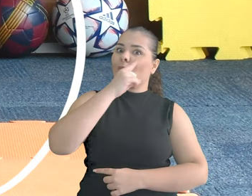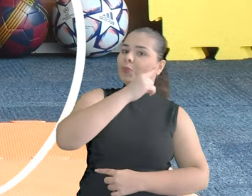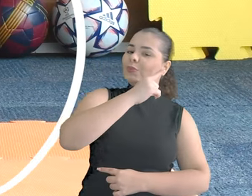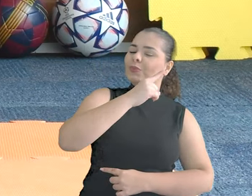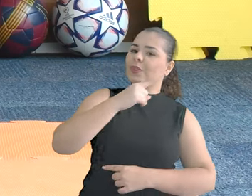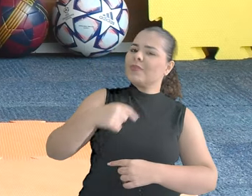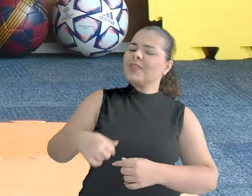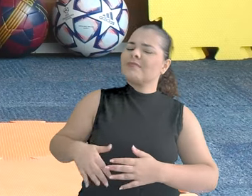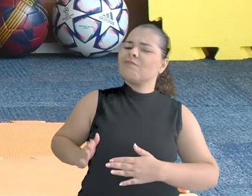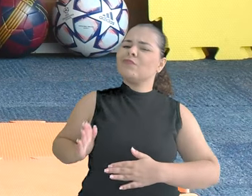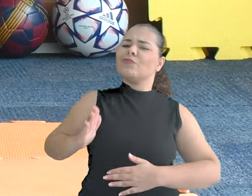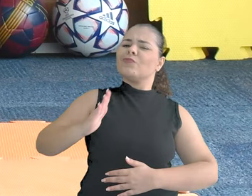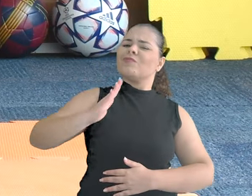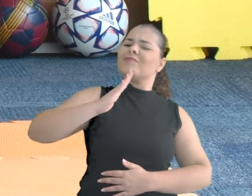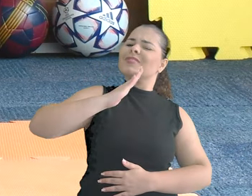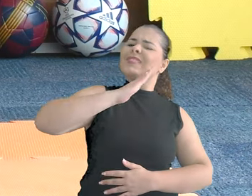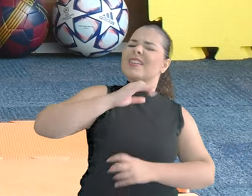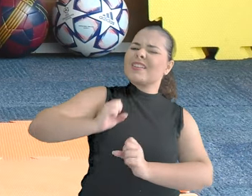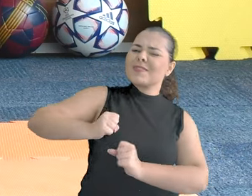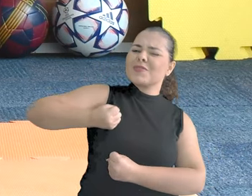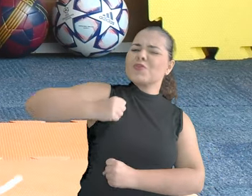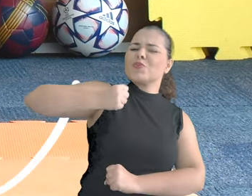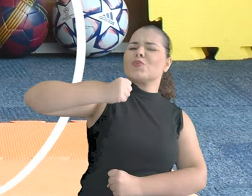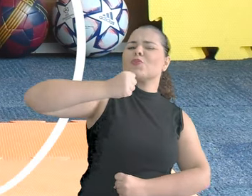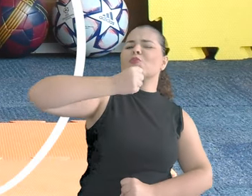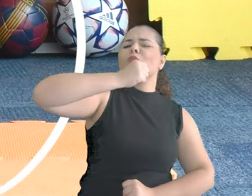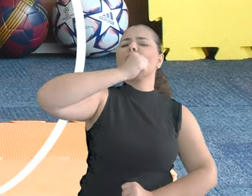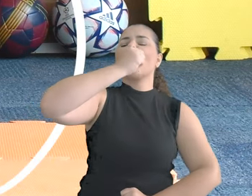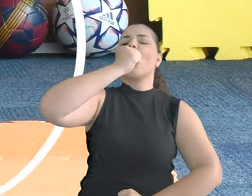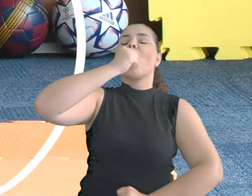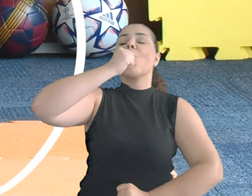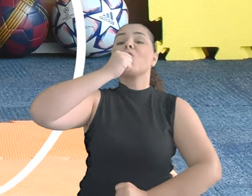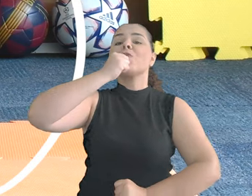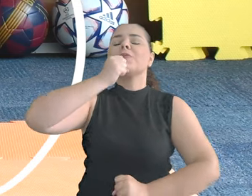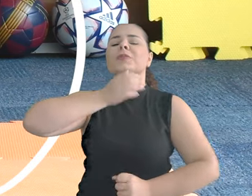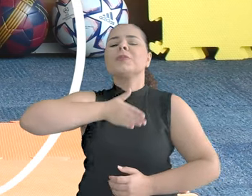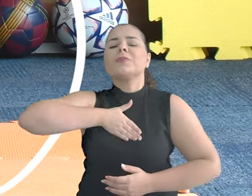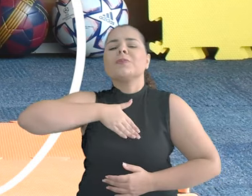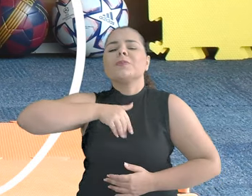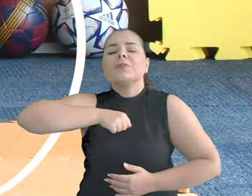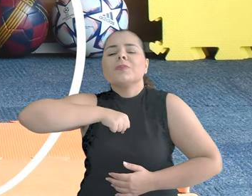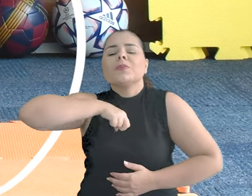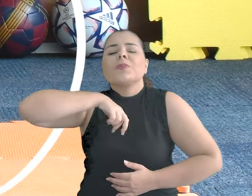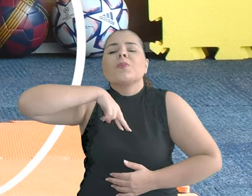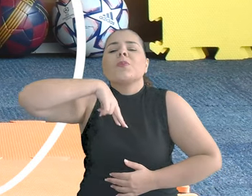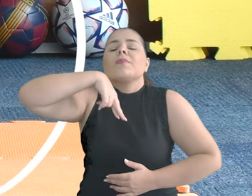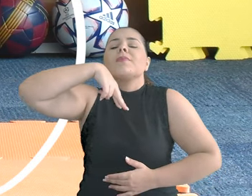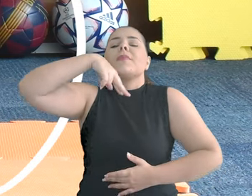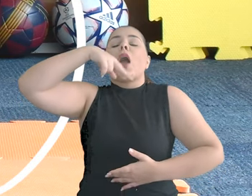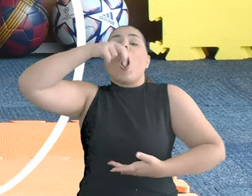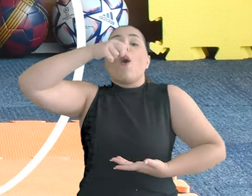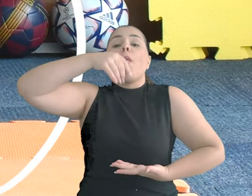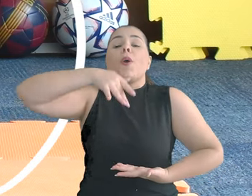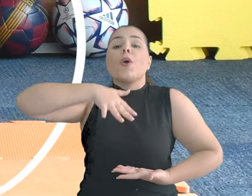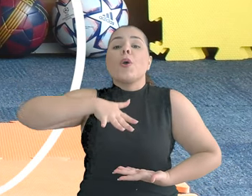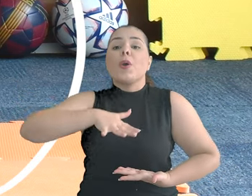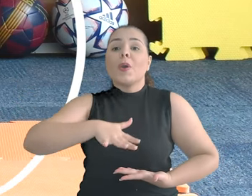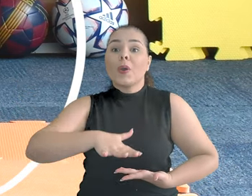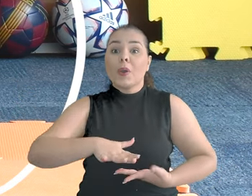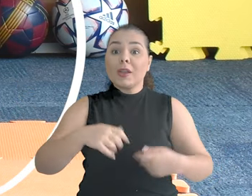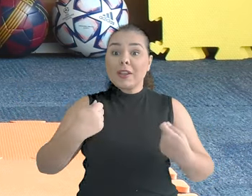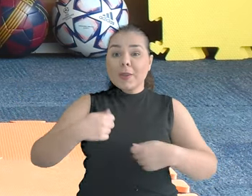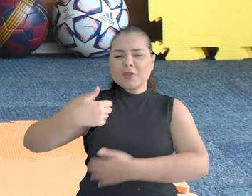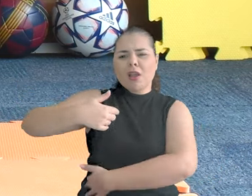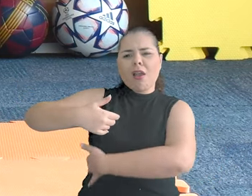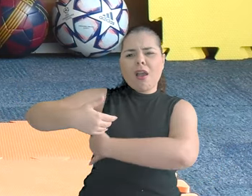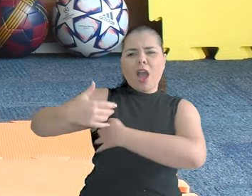Cresça, cresça, cresça, empurre a mão. Chão, alonga, amplia esse